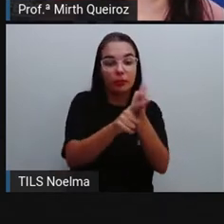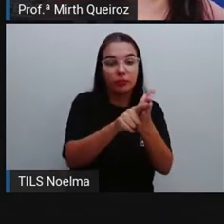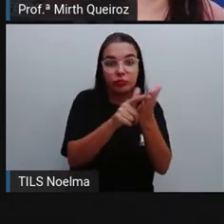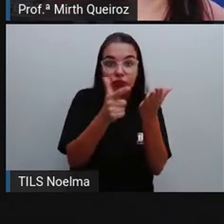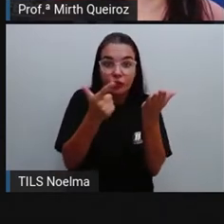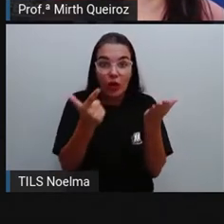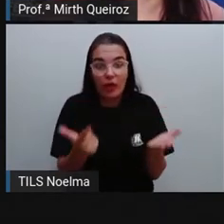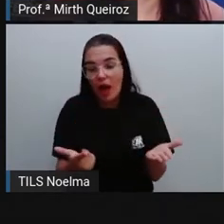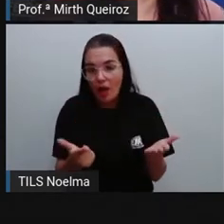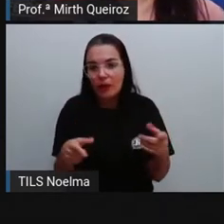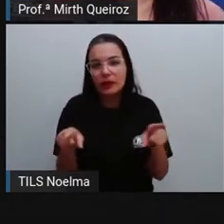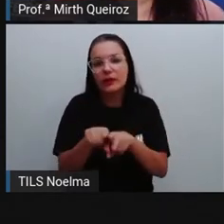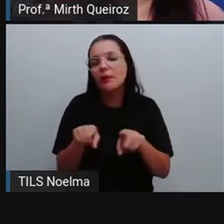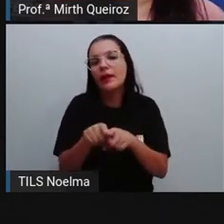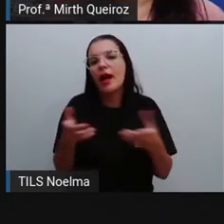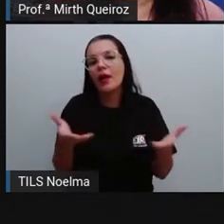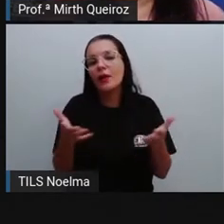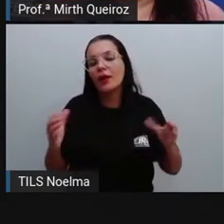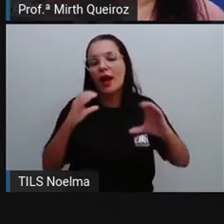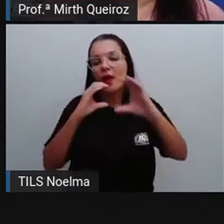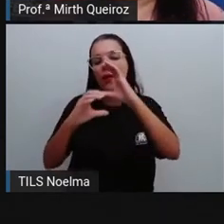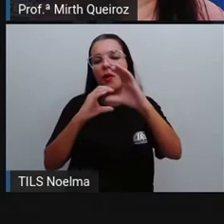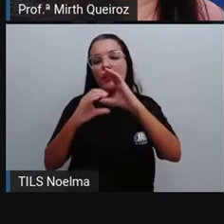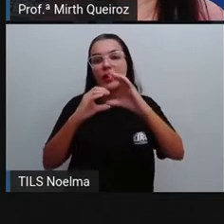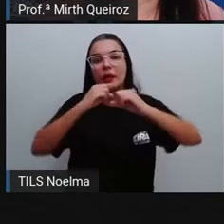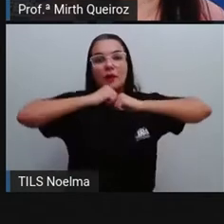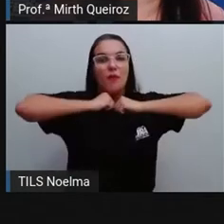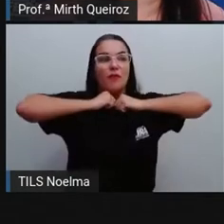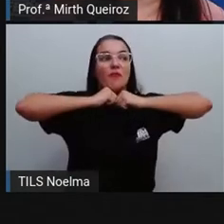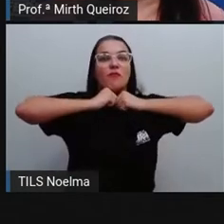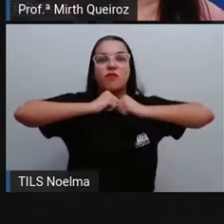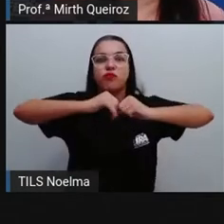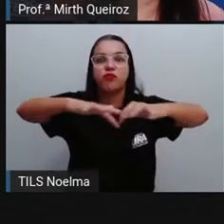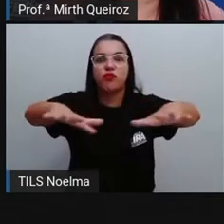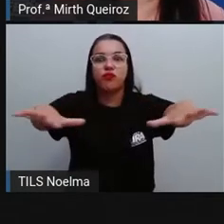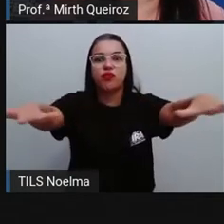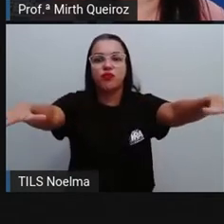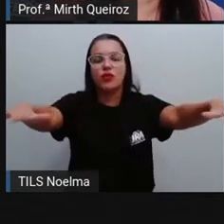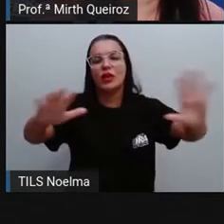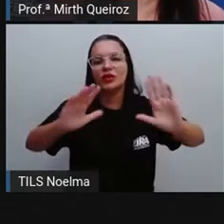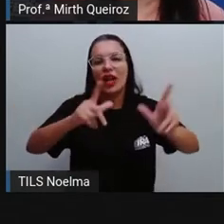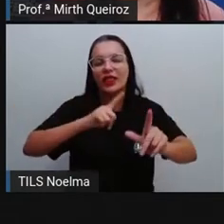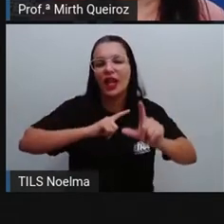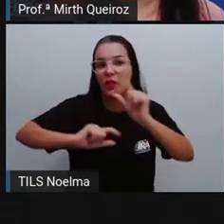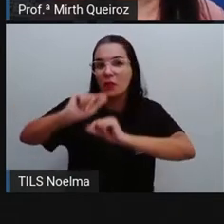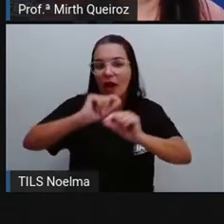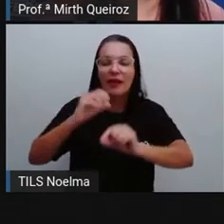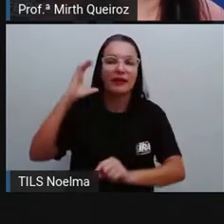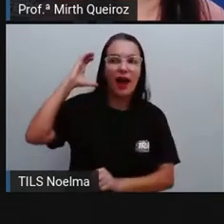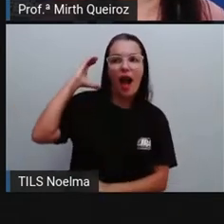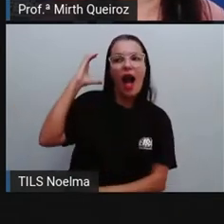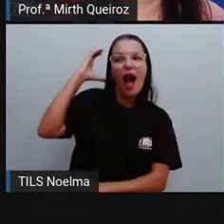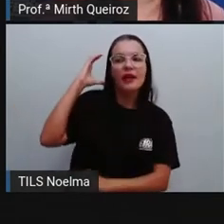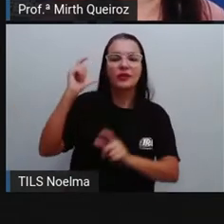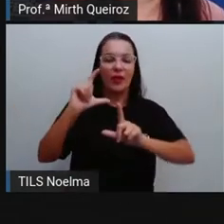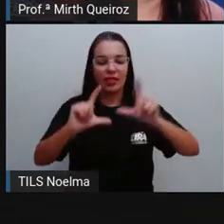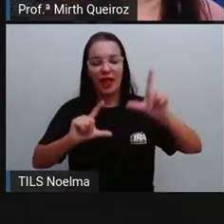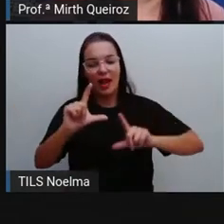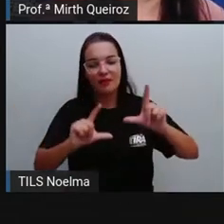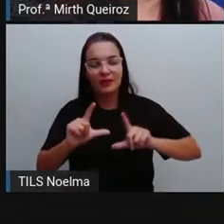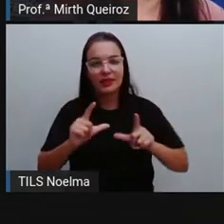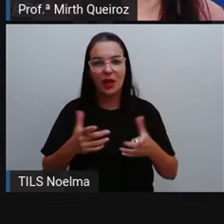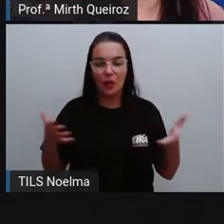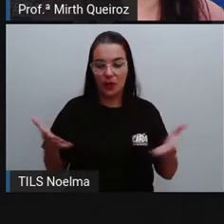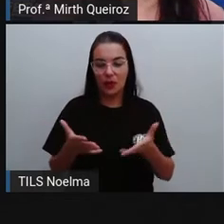chegamos à era da comunicação de massa, onde a gente já tinha o rádio, já tinha a televisão, até chegarmos